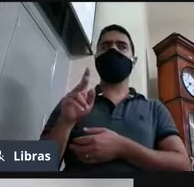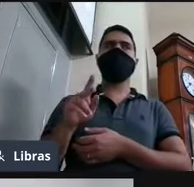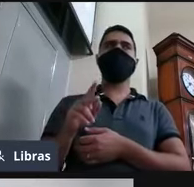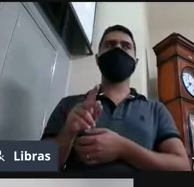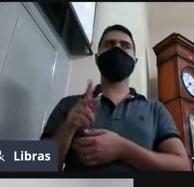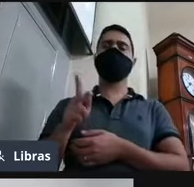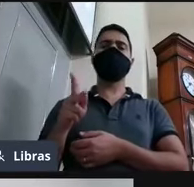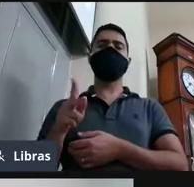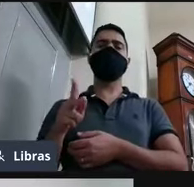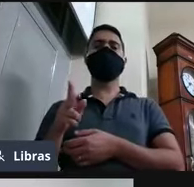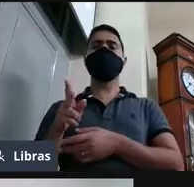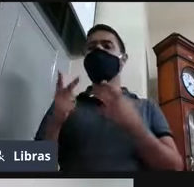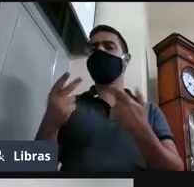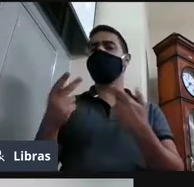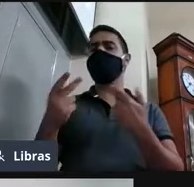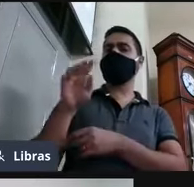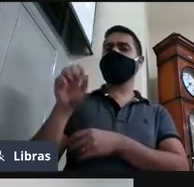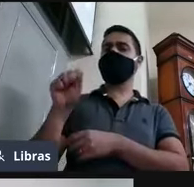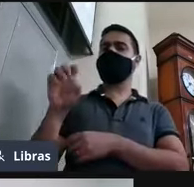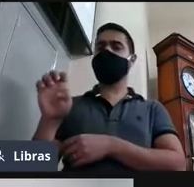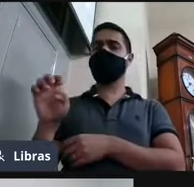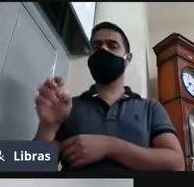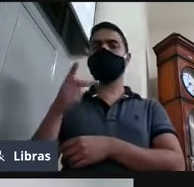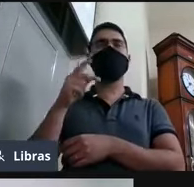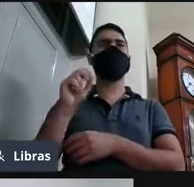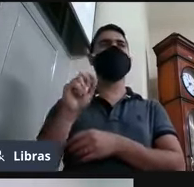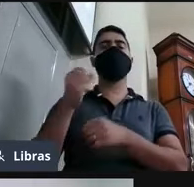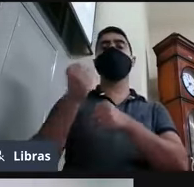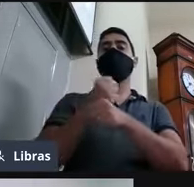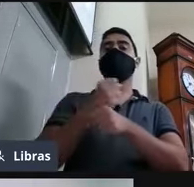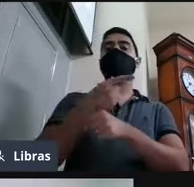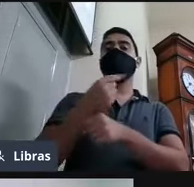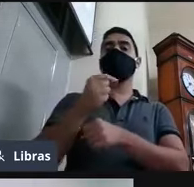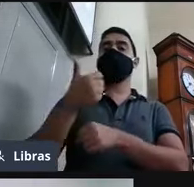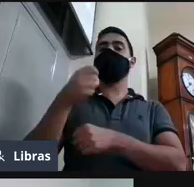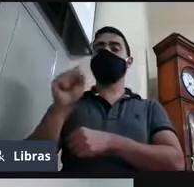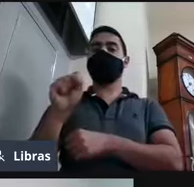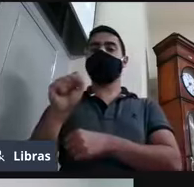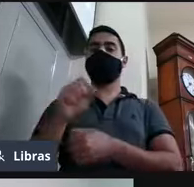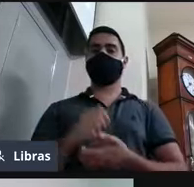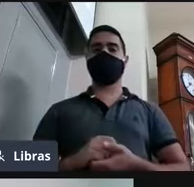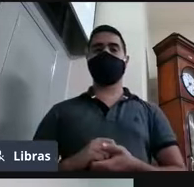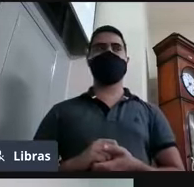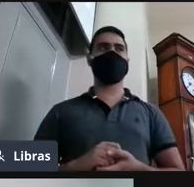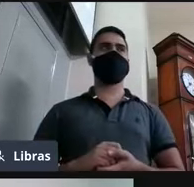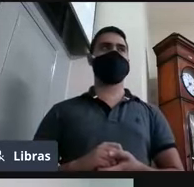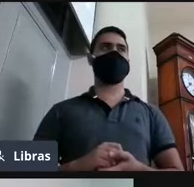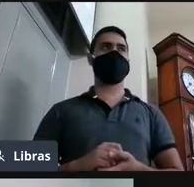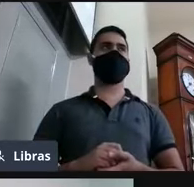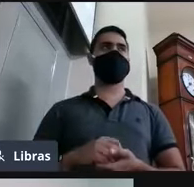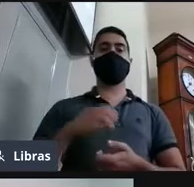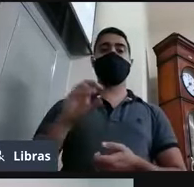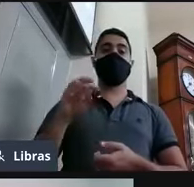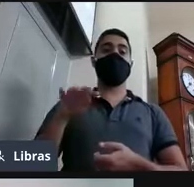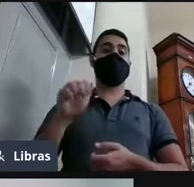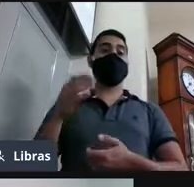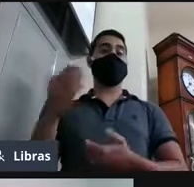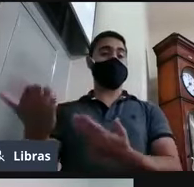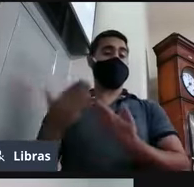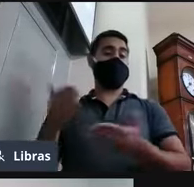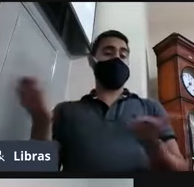técnico do Tribunal de Contas do Estado referentes ao ano de 2018. Contas essas que só chegaram agora em abril